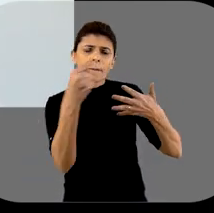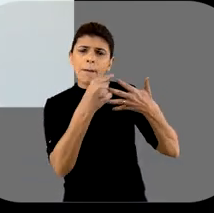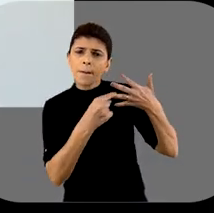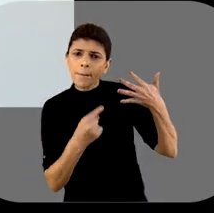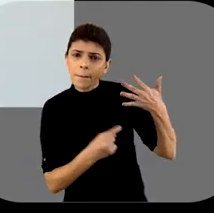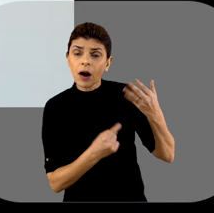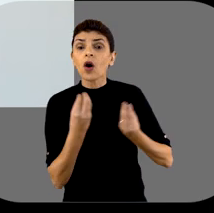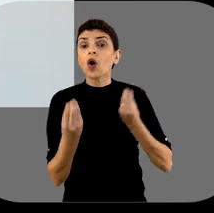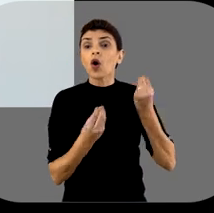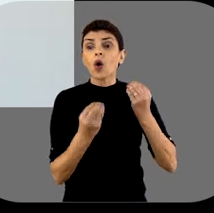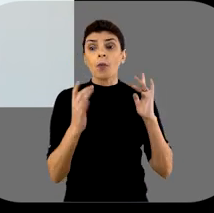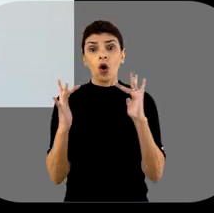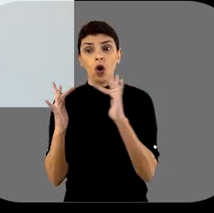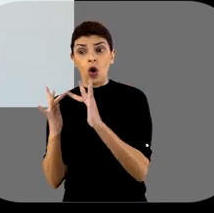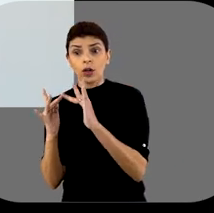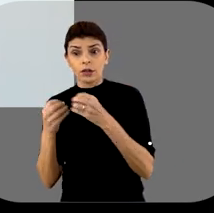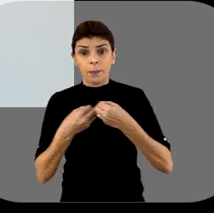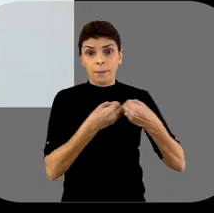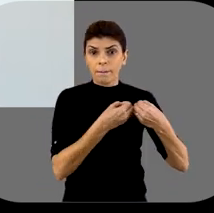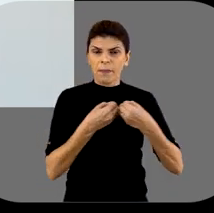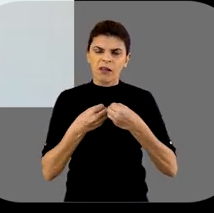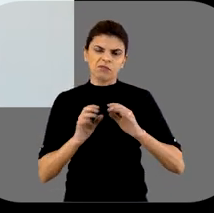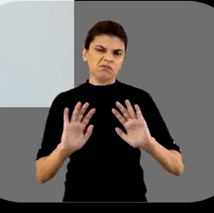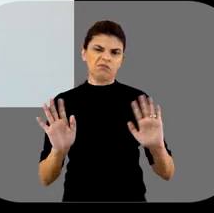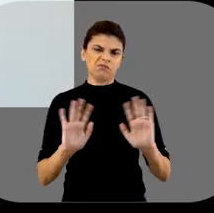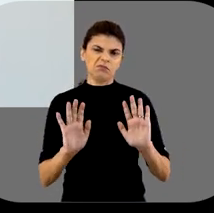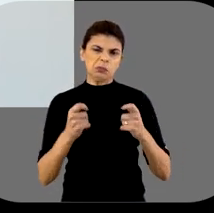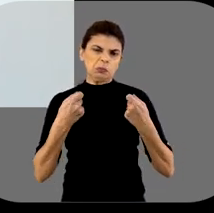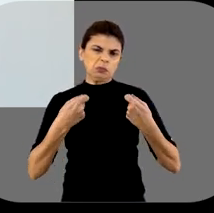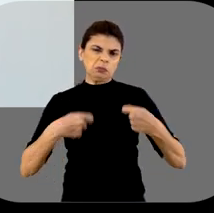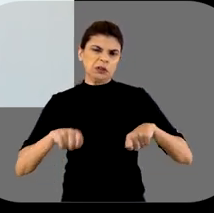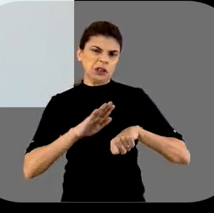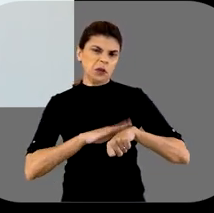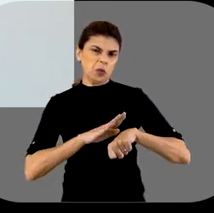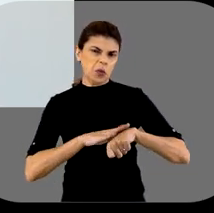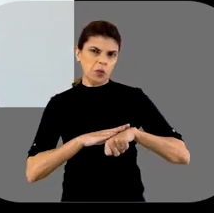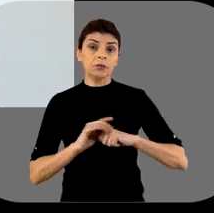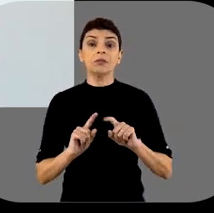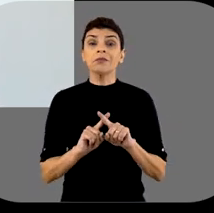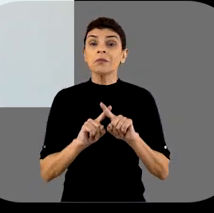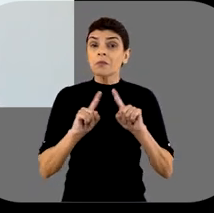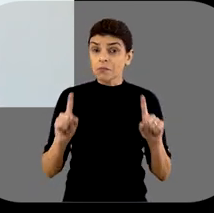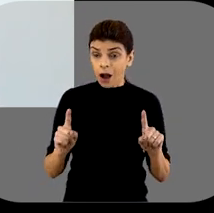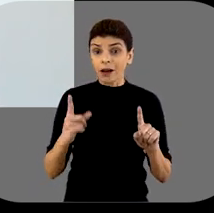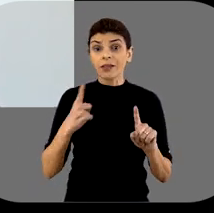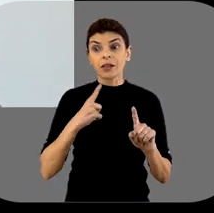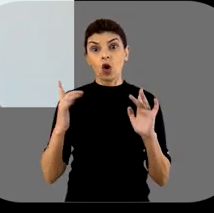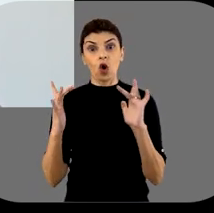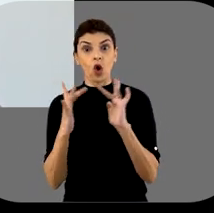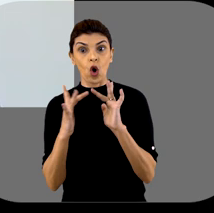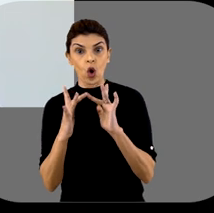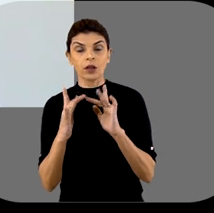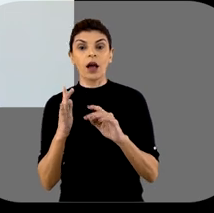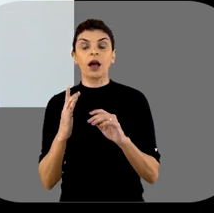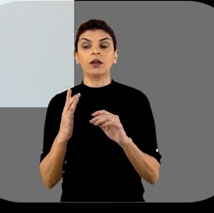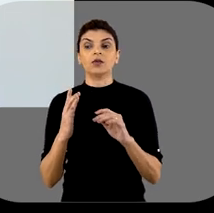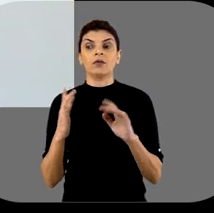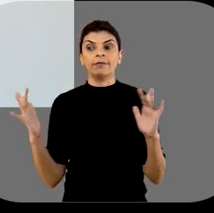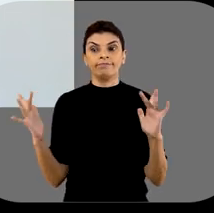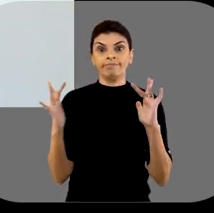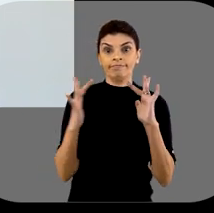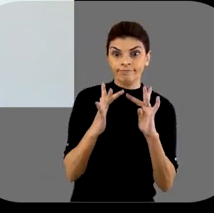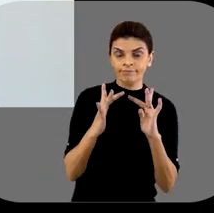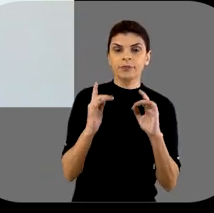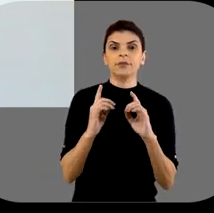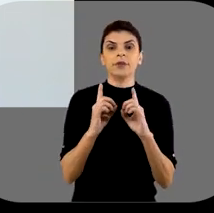questões que são definidas como contato próximo, que aí eu acho que não cabe entrar muito nesse momento. Mas se relaciona com contato físico